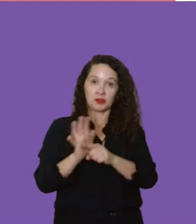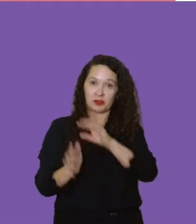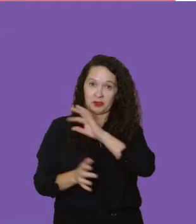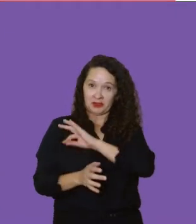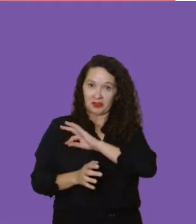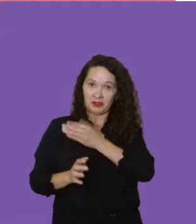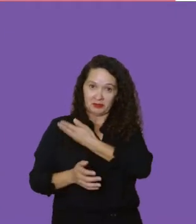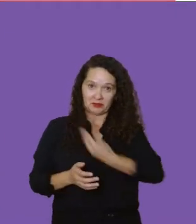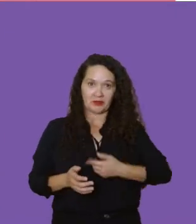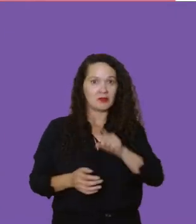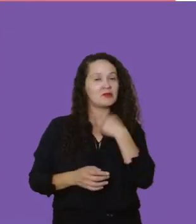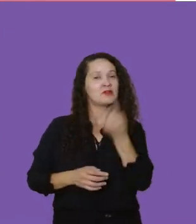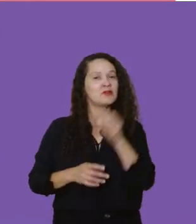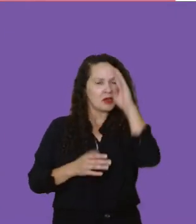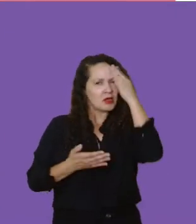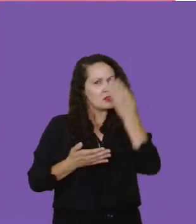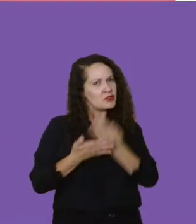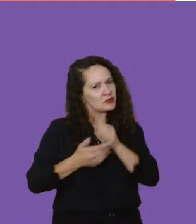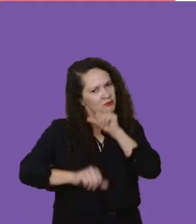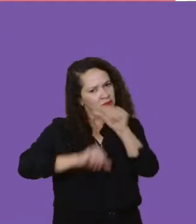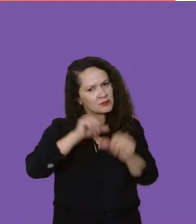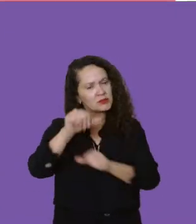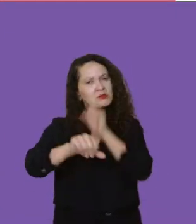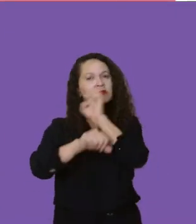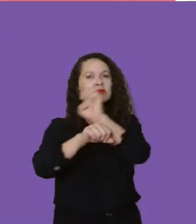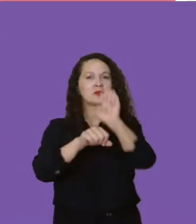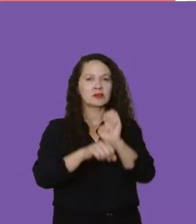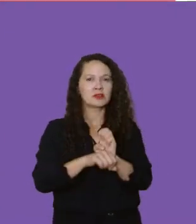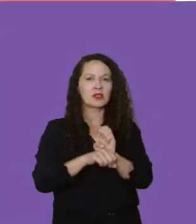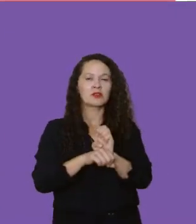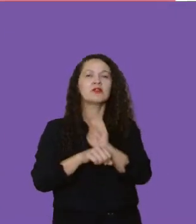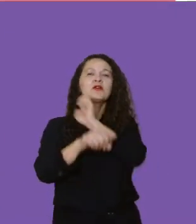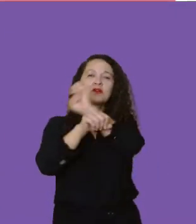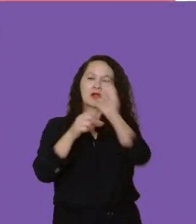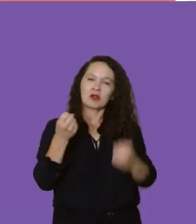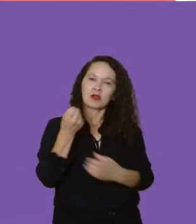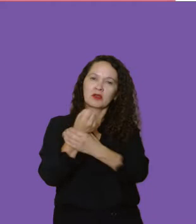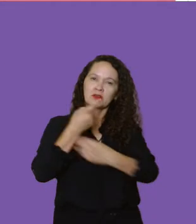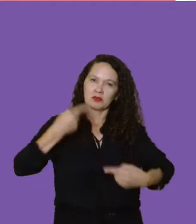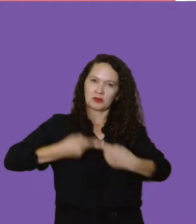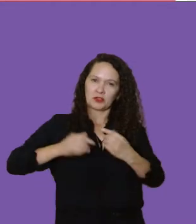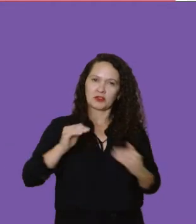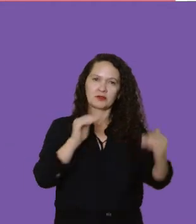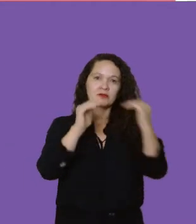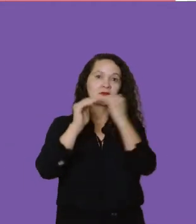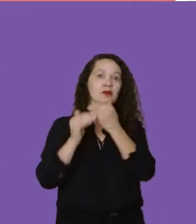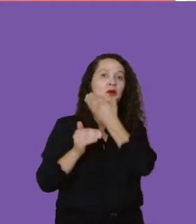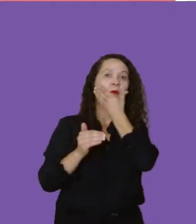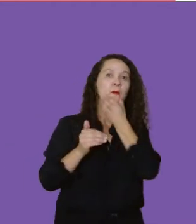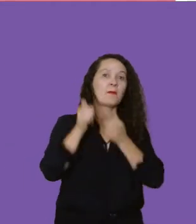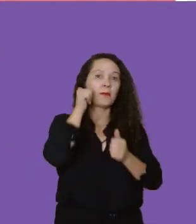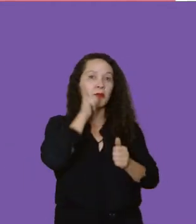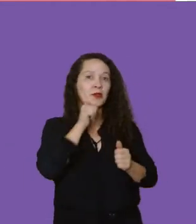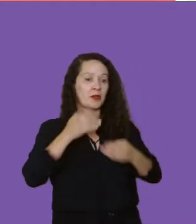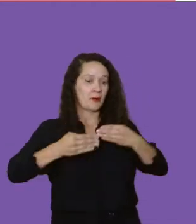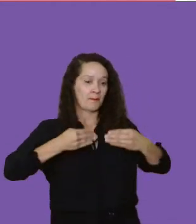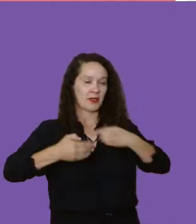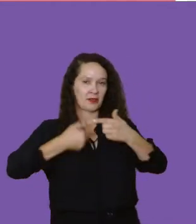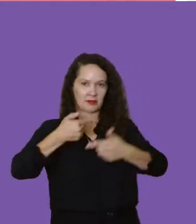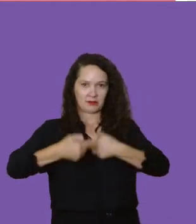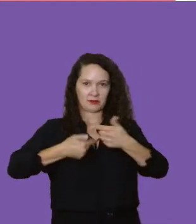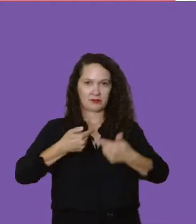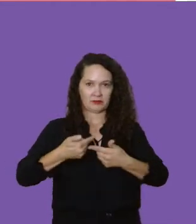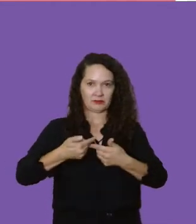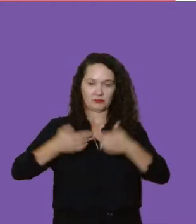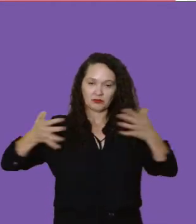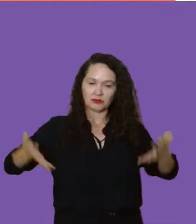gente também defende uma transformação do Estado, um Estado que garanta políticas de igualdade entre homens e mulheres no mercado de trabalho,